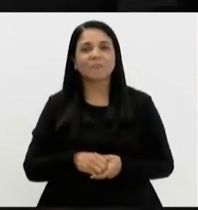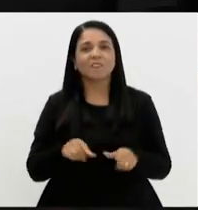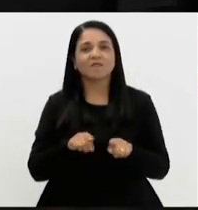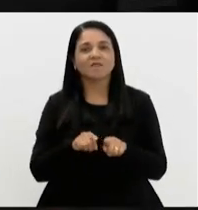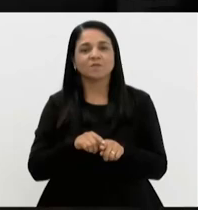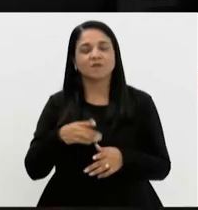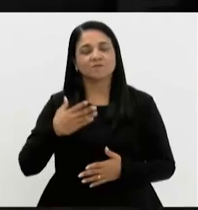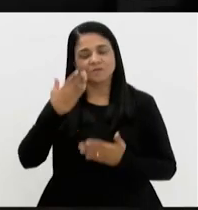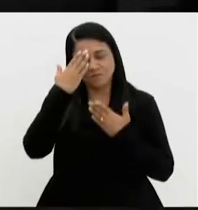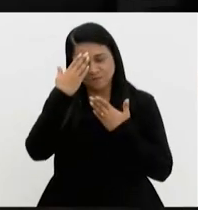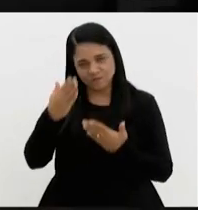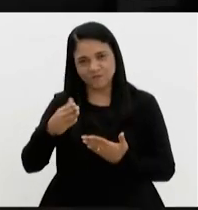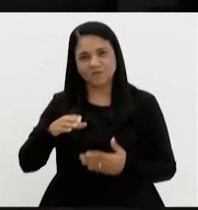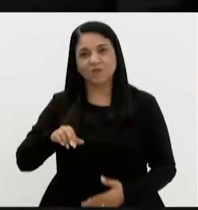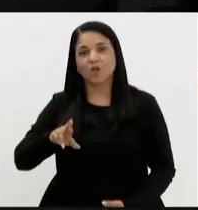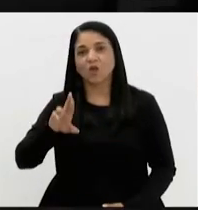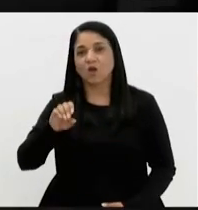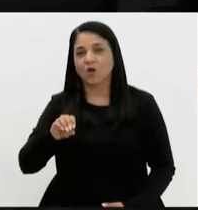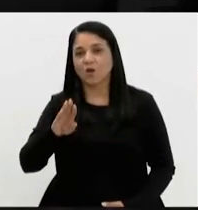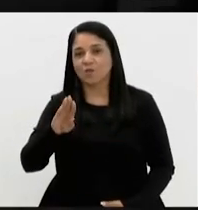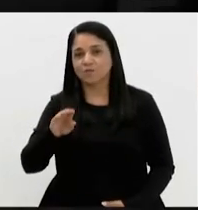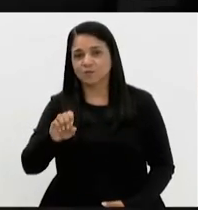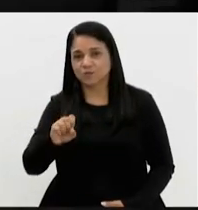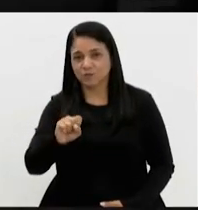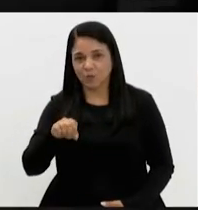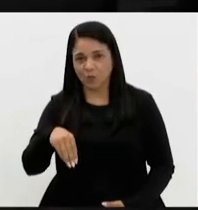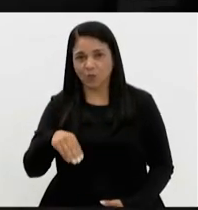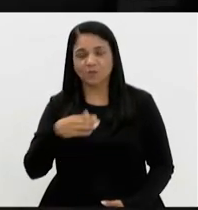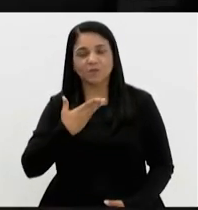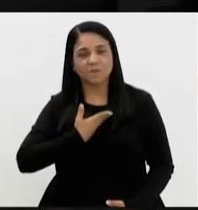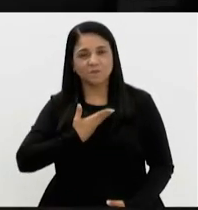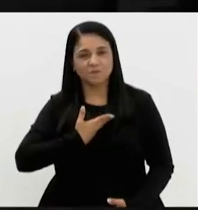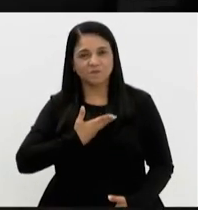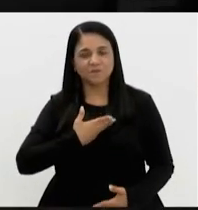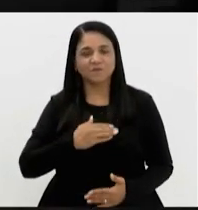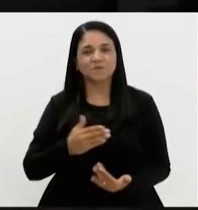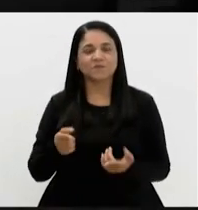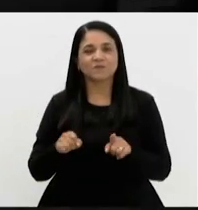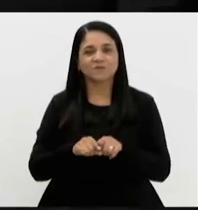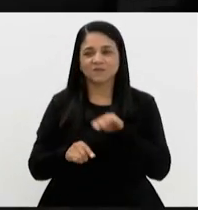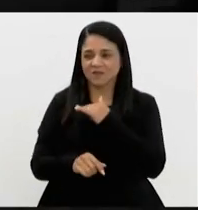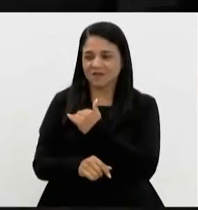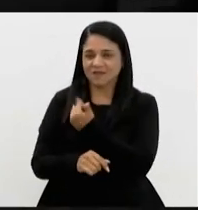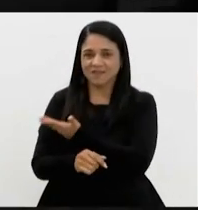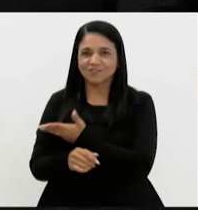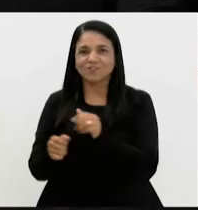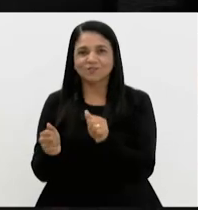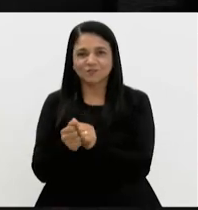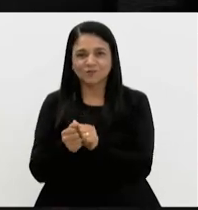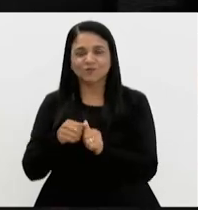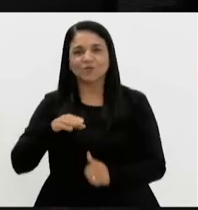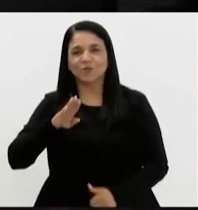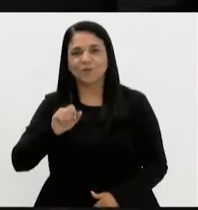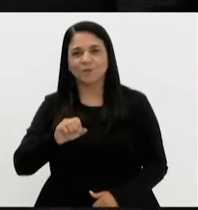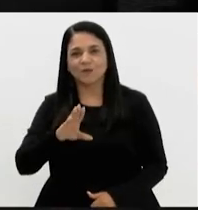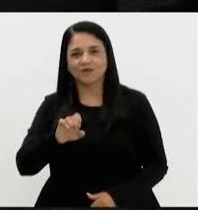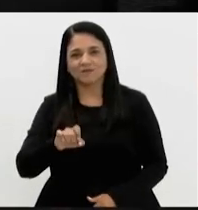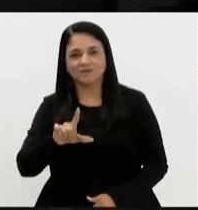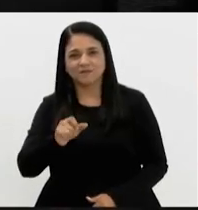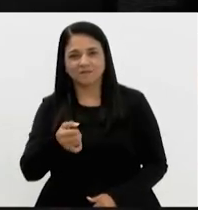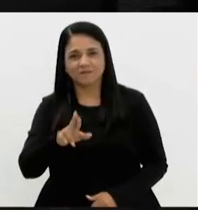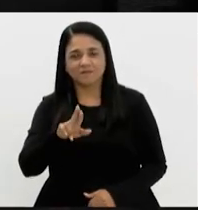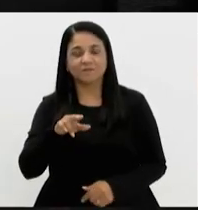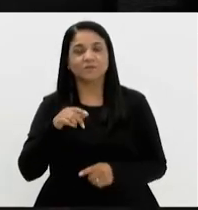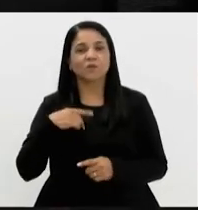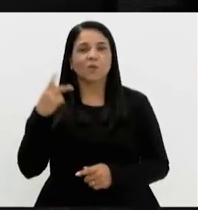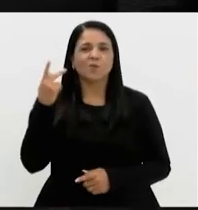Robson que brilhantemente ladeando presidente Bacelar com procurador da Assembleia